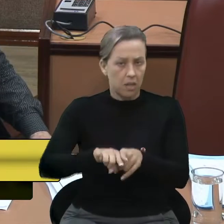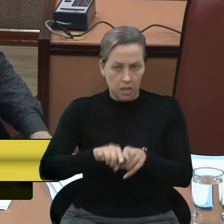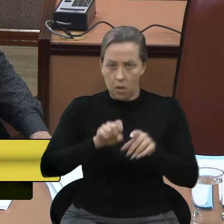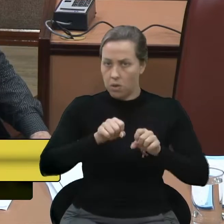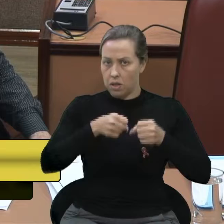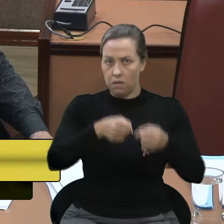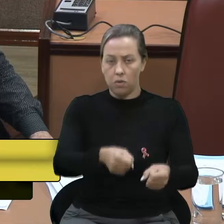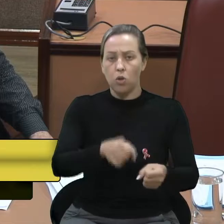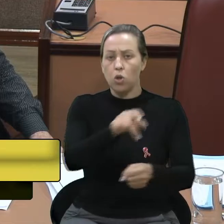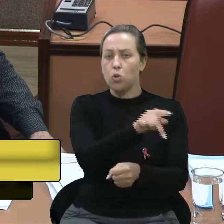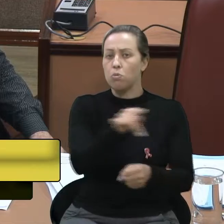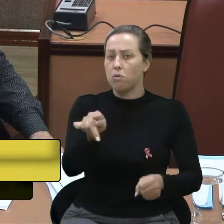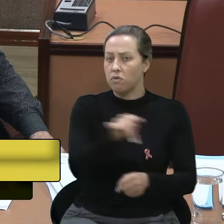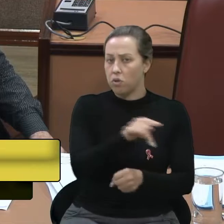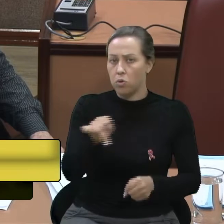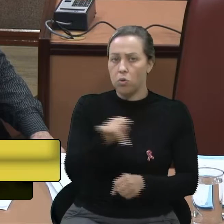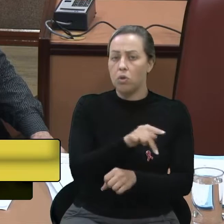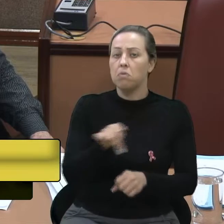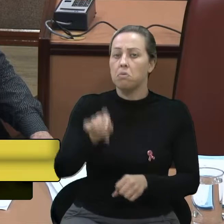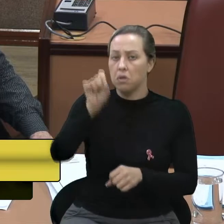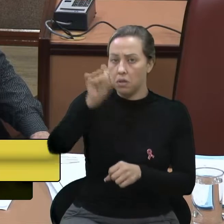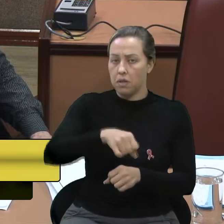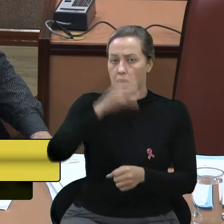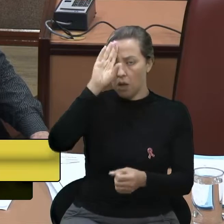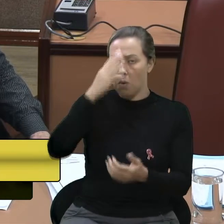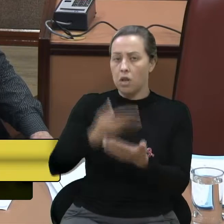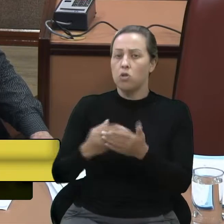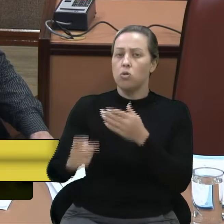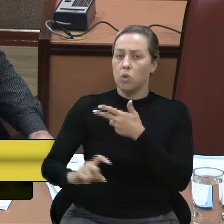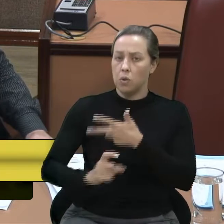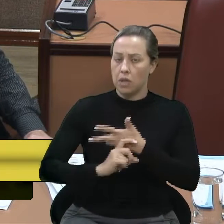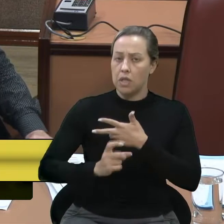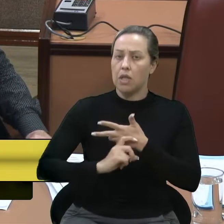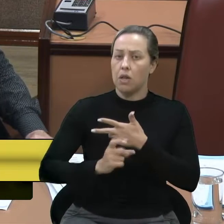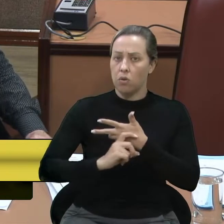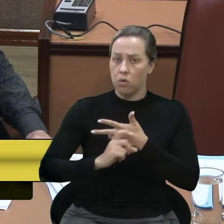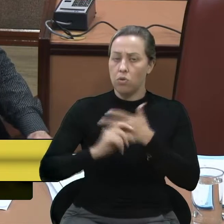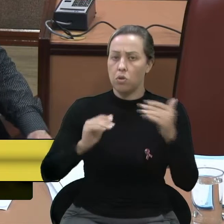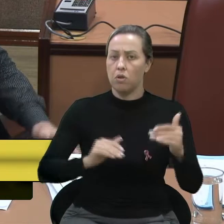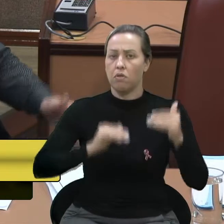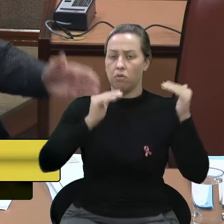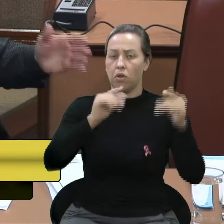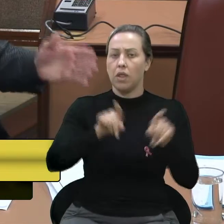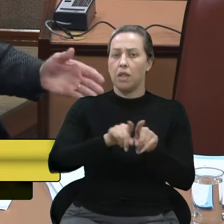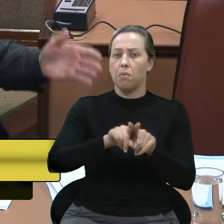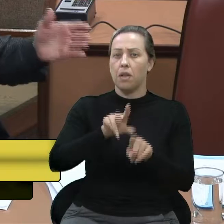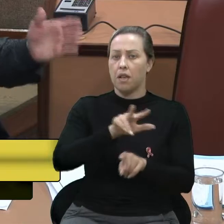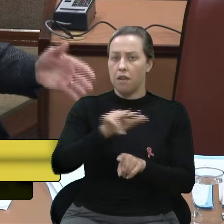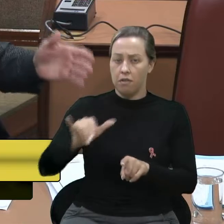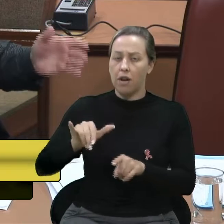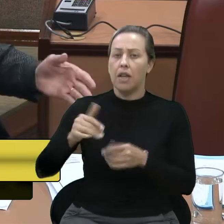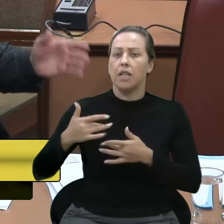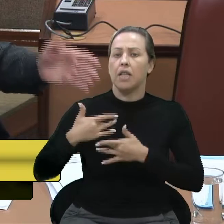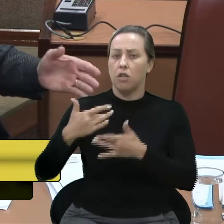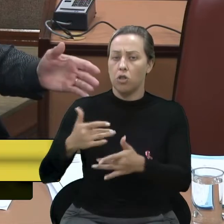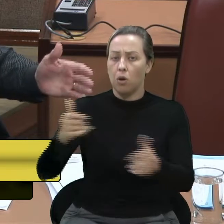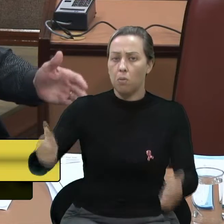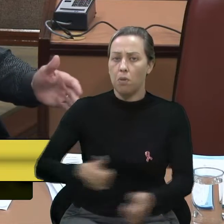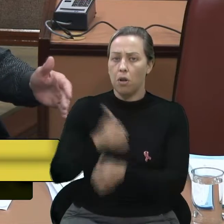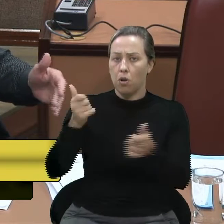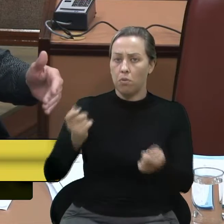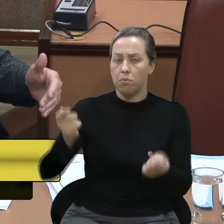defesa dos professores e tenho certeza que o Executivo, que eu sou líder do governo, faz o melhor